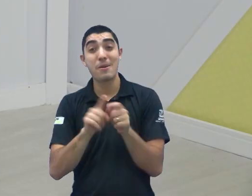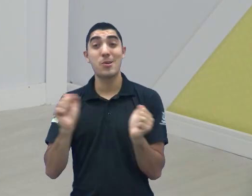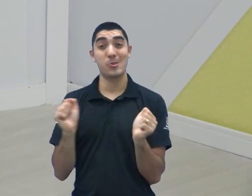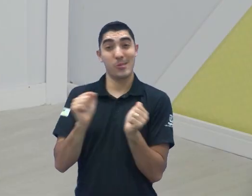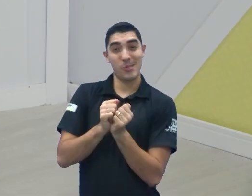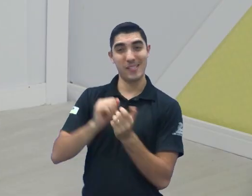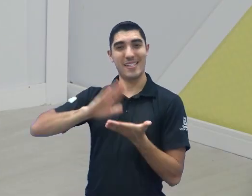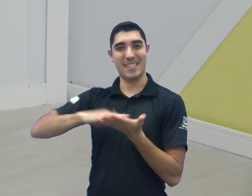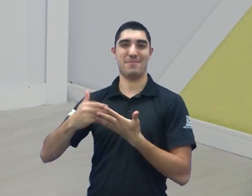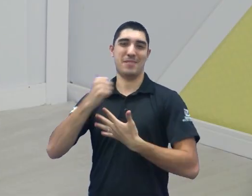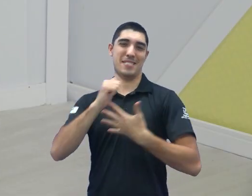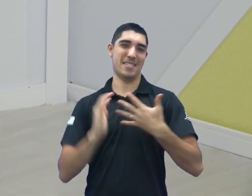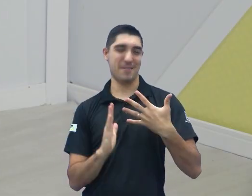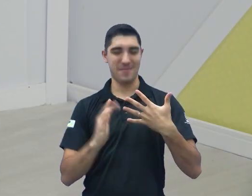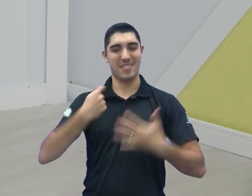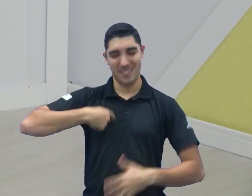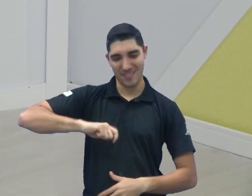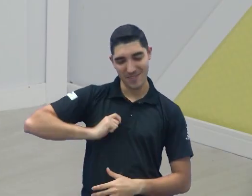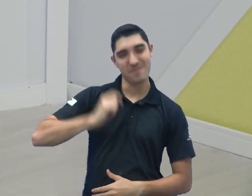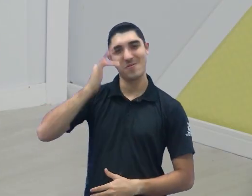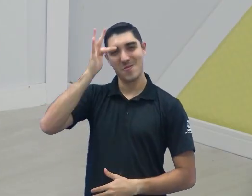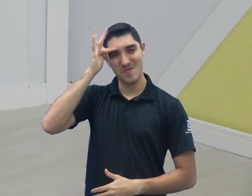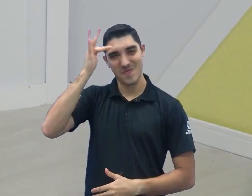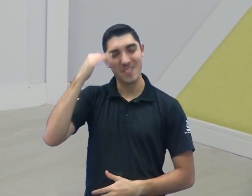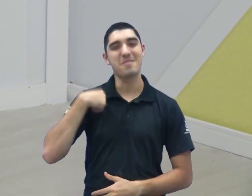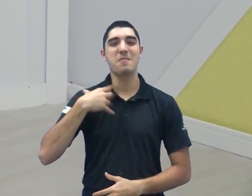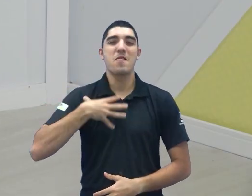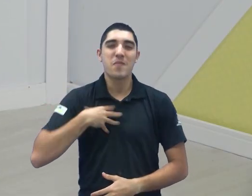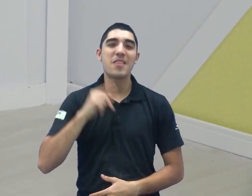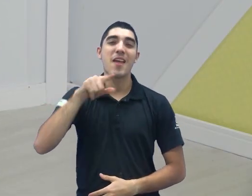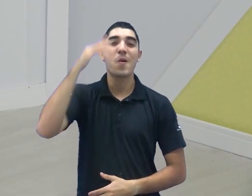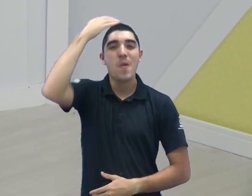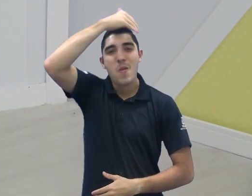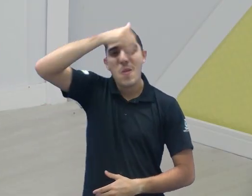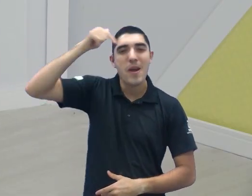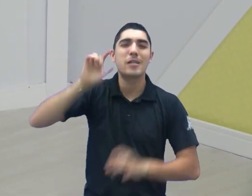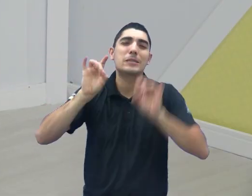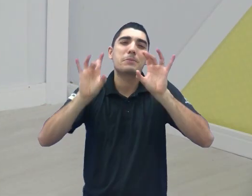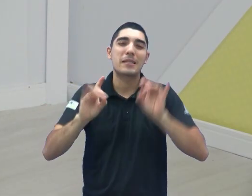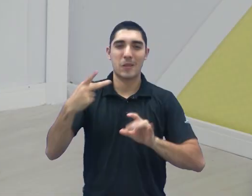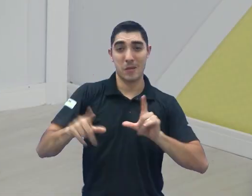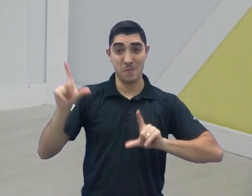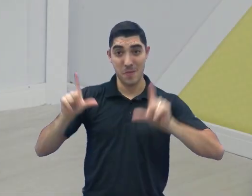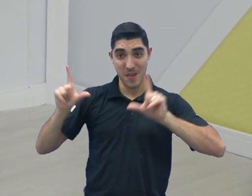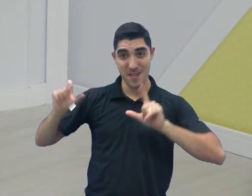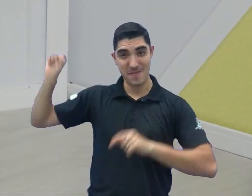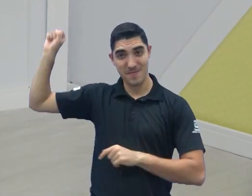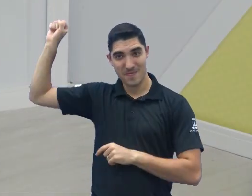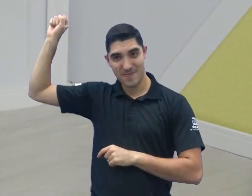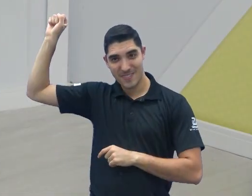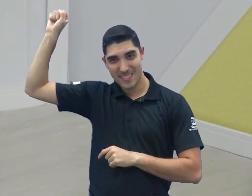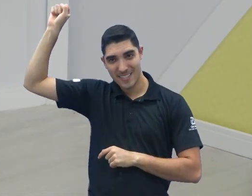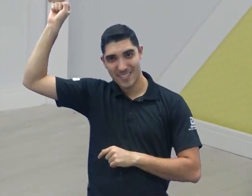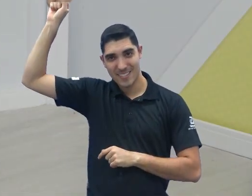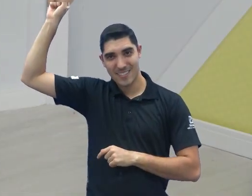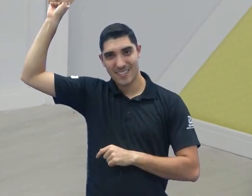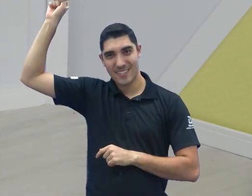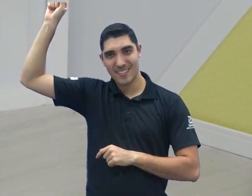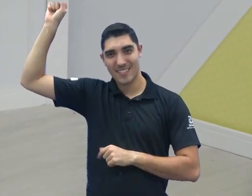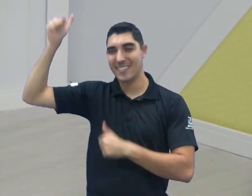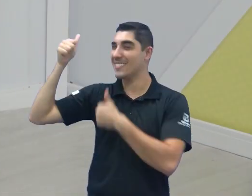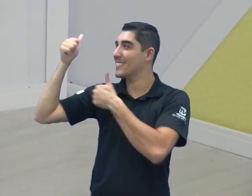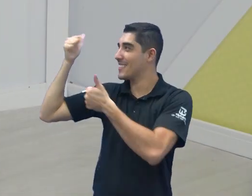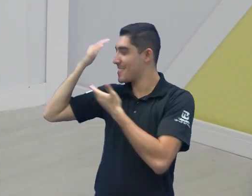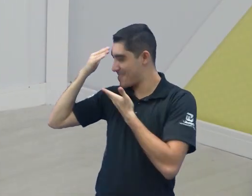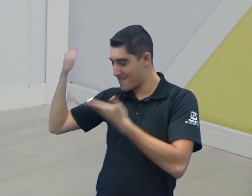nosso intérprete Luiz Fernando, o papai do Lorenzo, o Lorenzo que é o mascotinho do nosso Hora do Esporte. Luizão, seja sempre muito bem-vindo, hein? Aê,